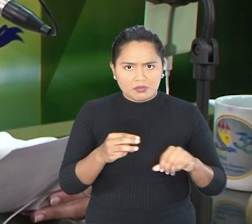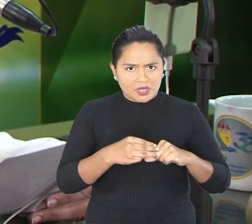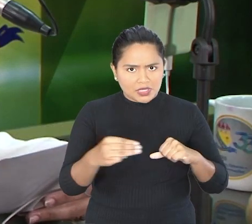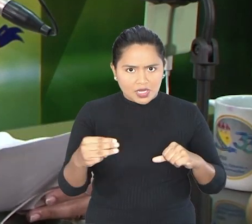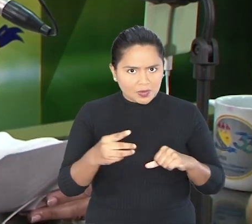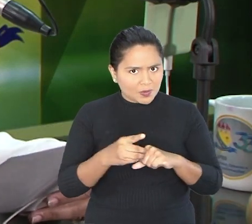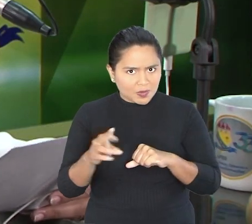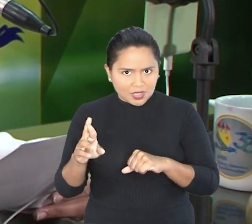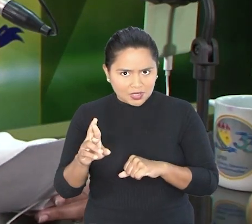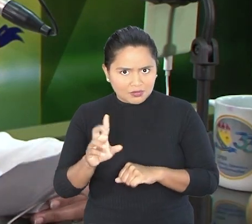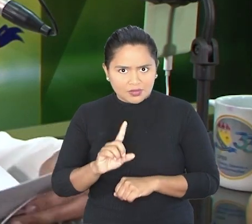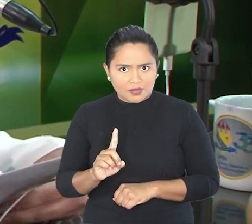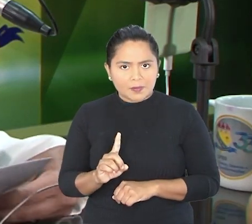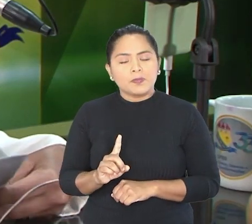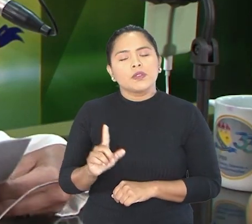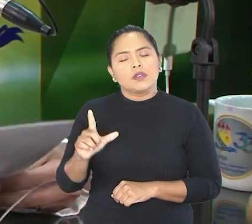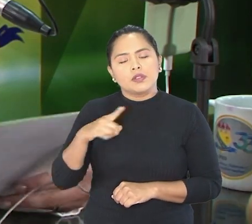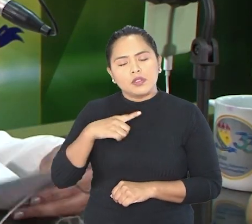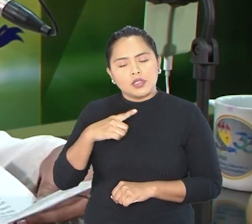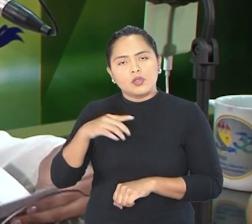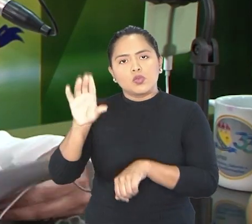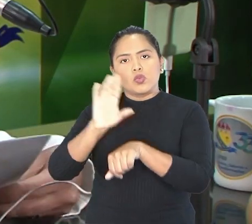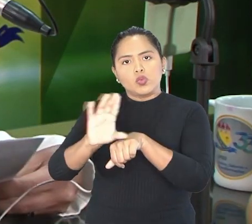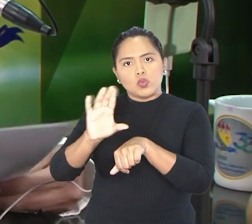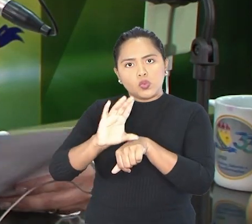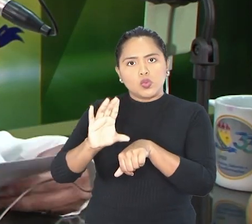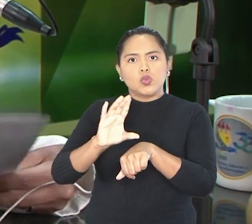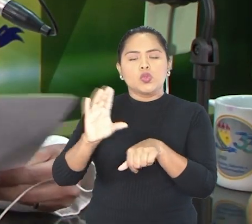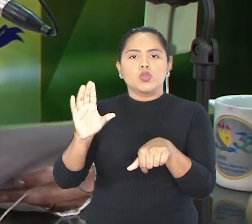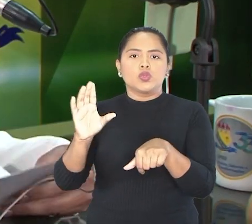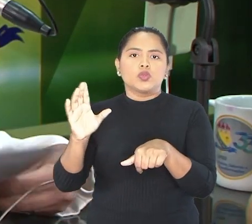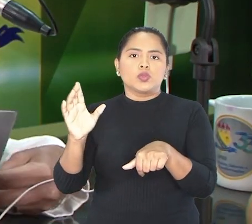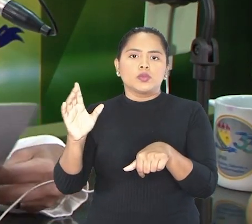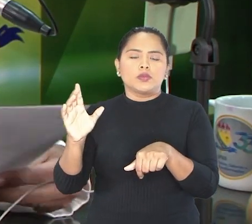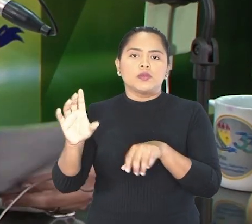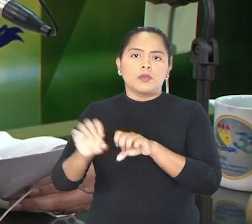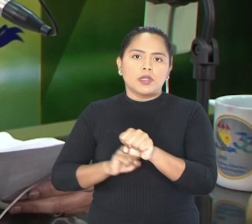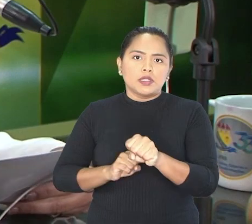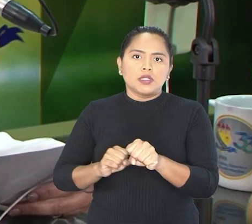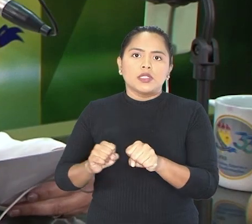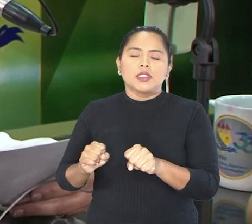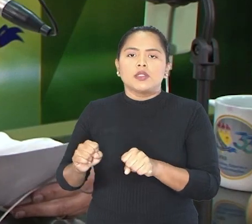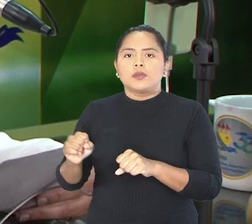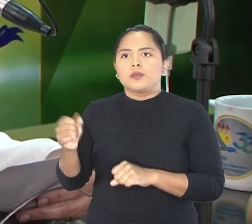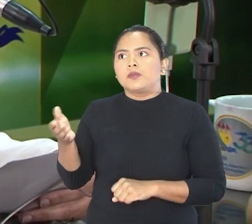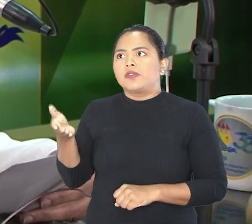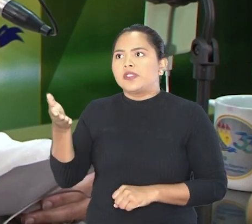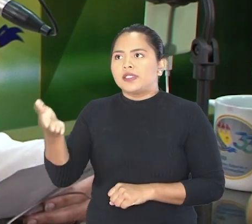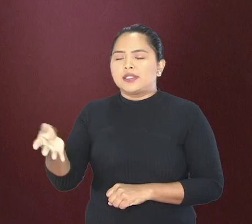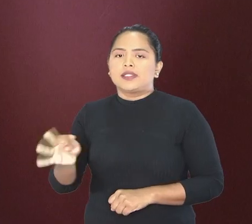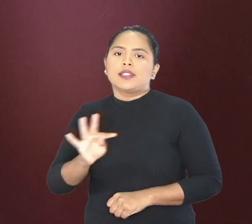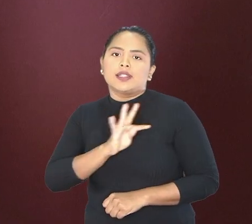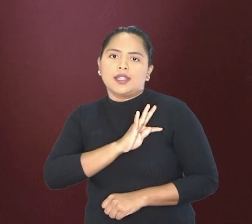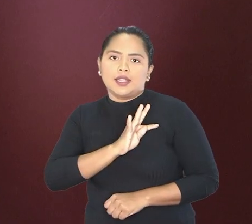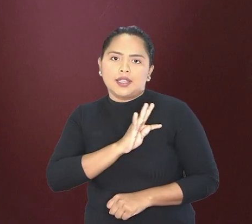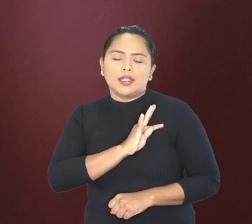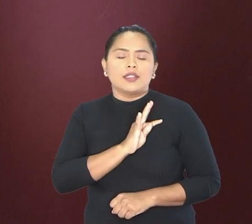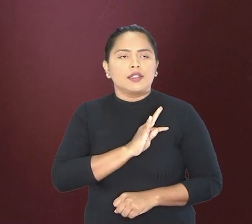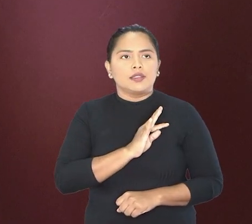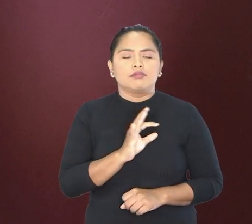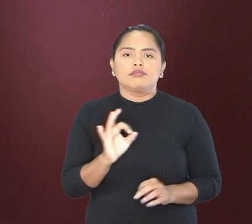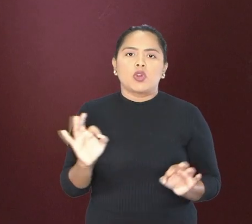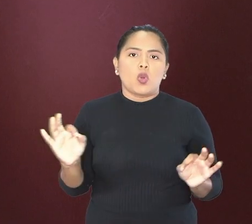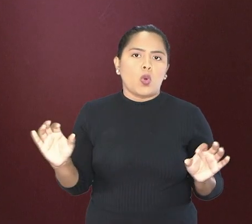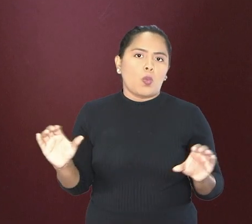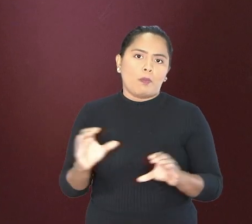doutorado, ele inclui todos os cursos de capacitação, visita técnica a outras instituições, vários tipos de ações, né? Exatamente, ele é completo.